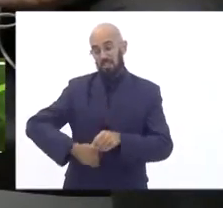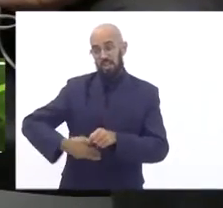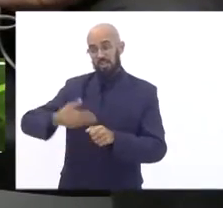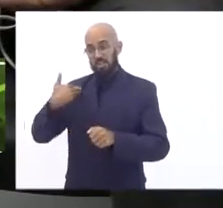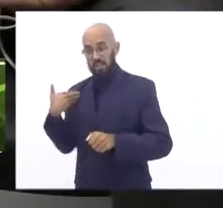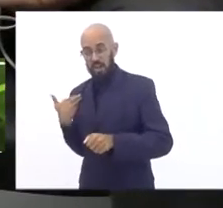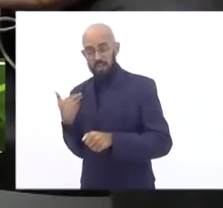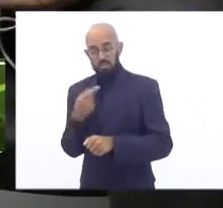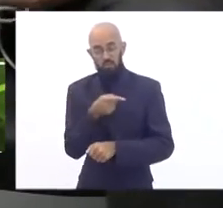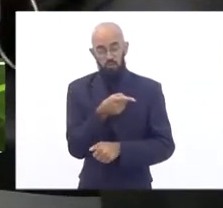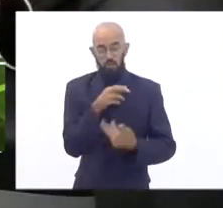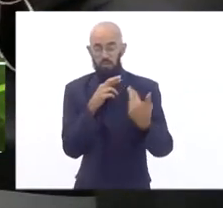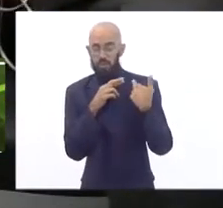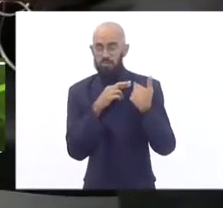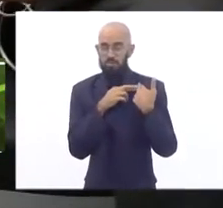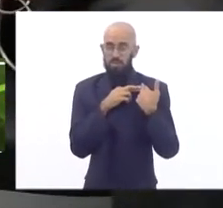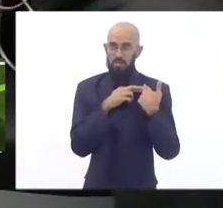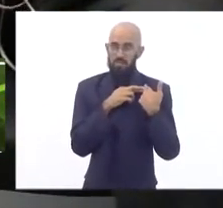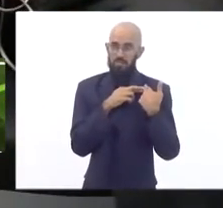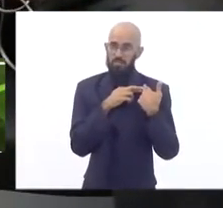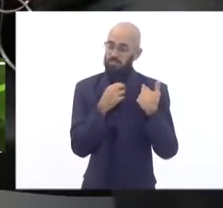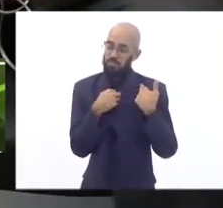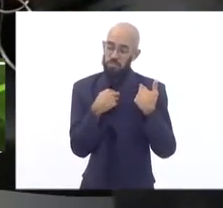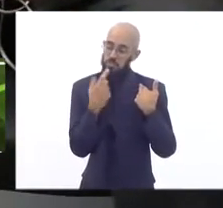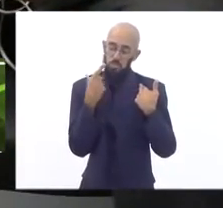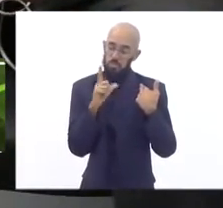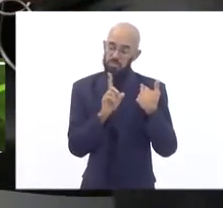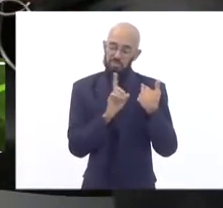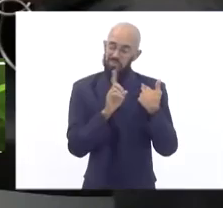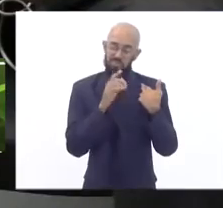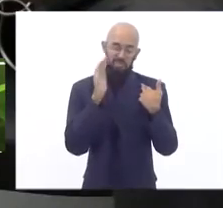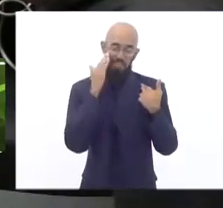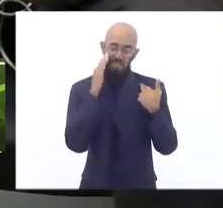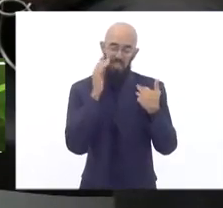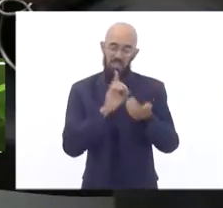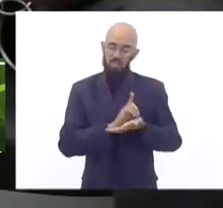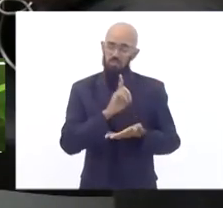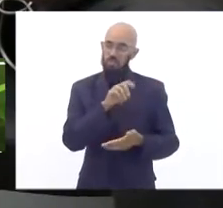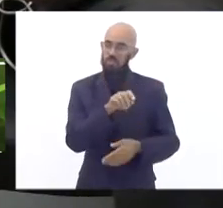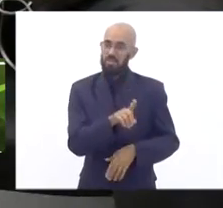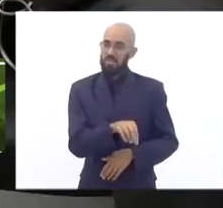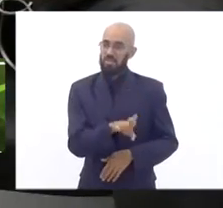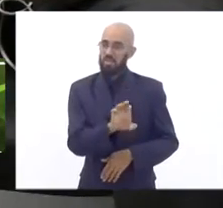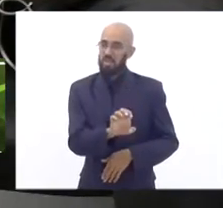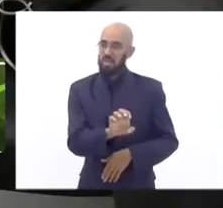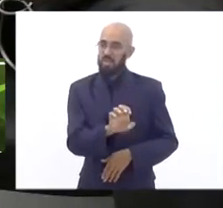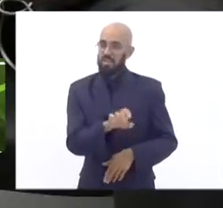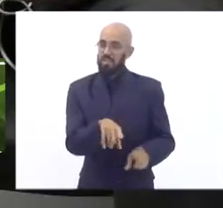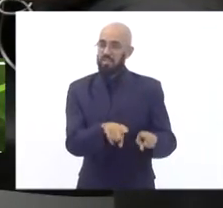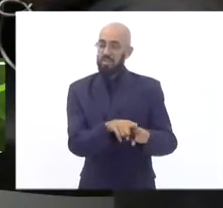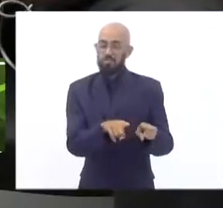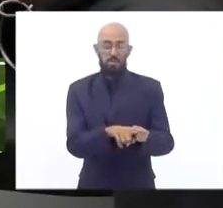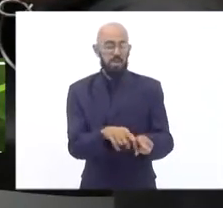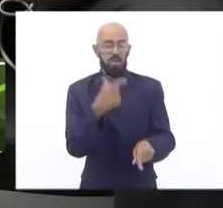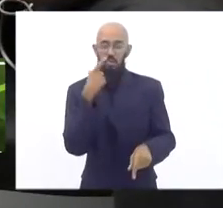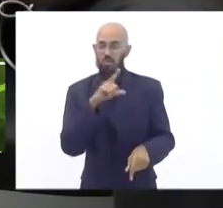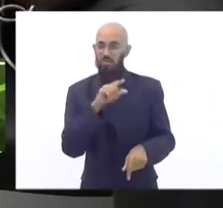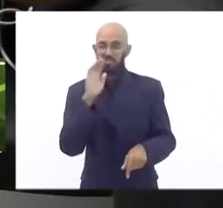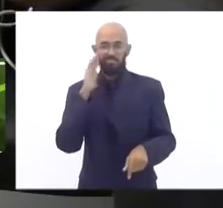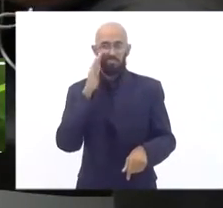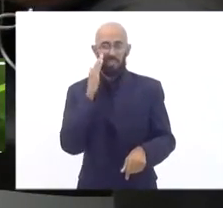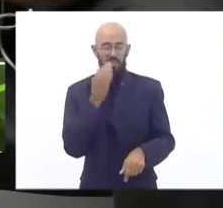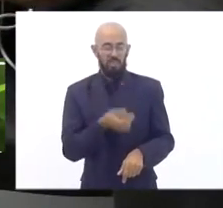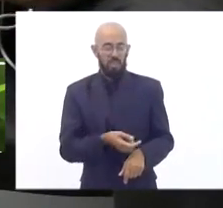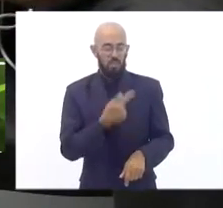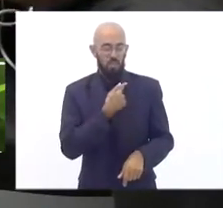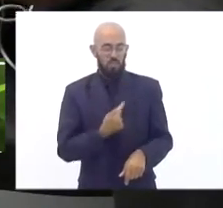um cargo. Então, eu não consigo entender, doutor André, nem consigo entender o governador lhe indicar e, com